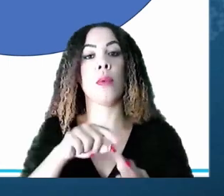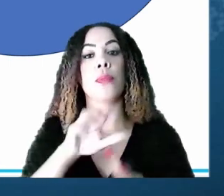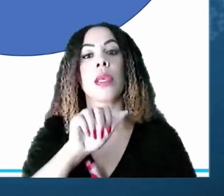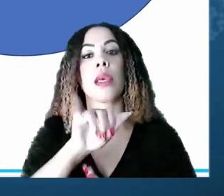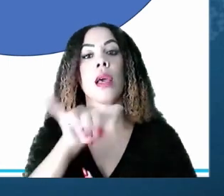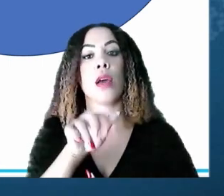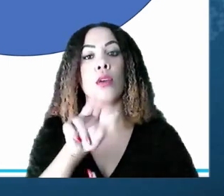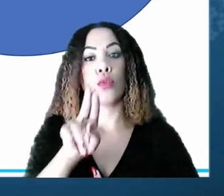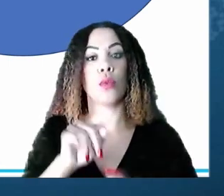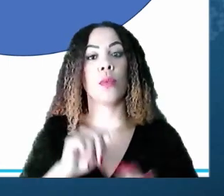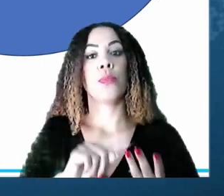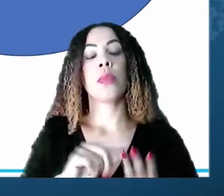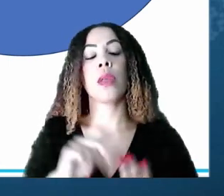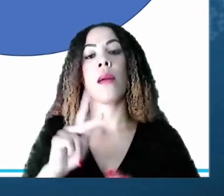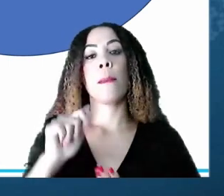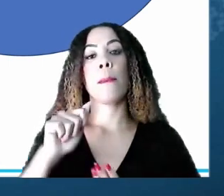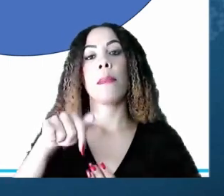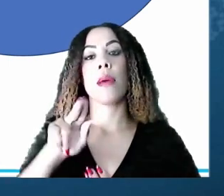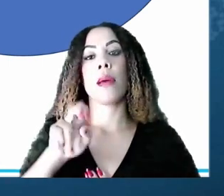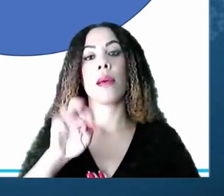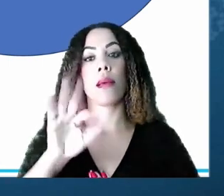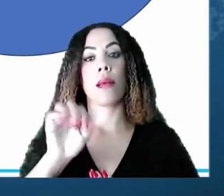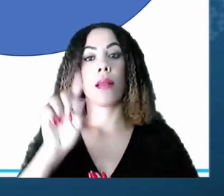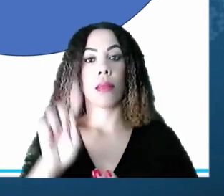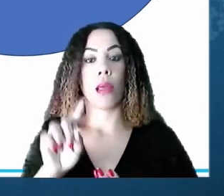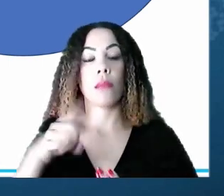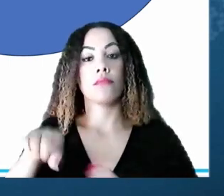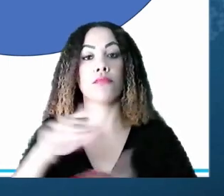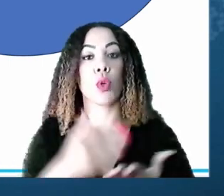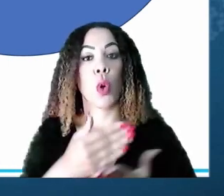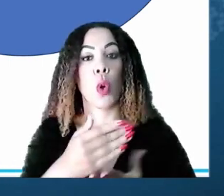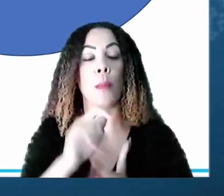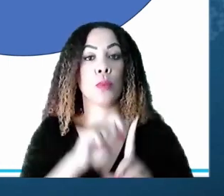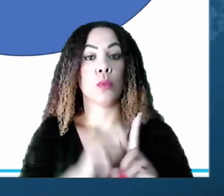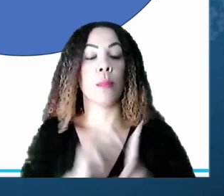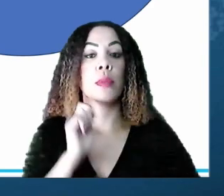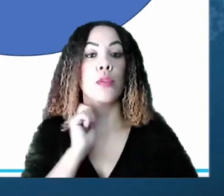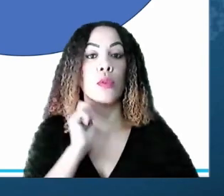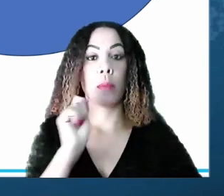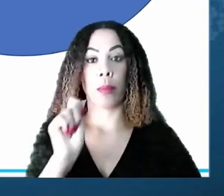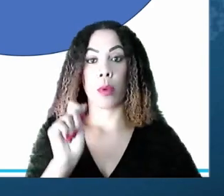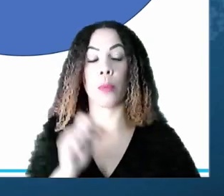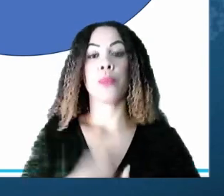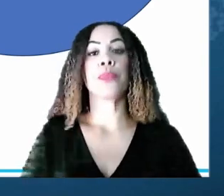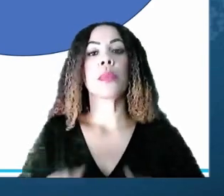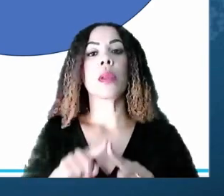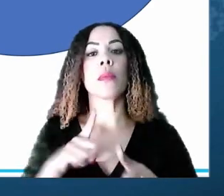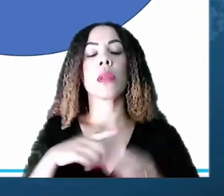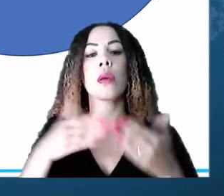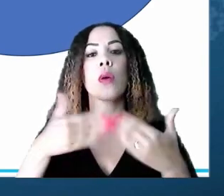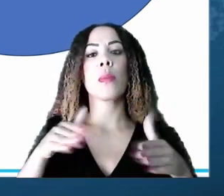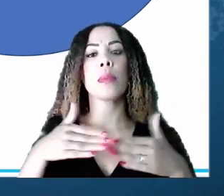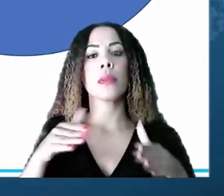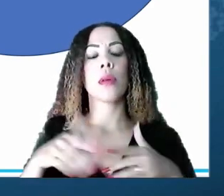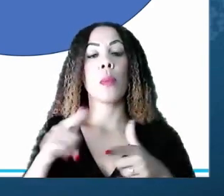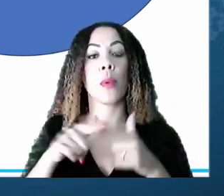fazendo liberação lá desde abril. Tem uma compensação de danos sociais